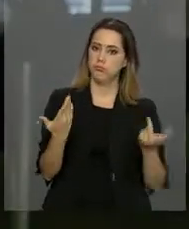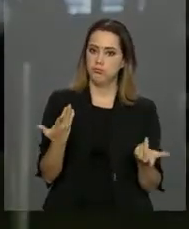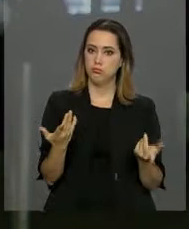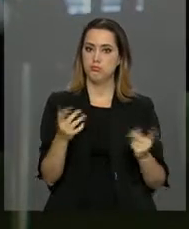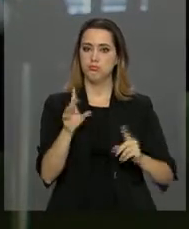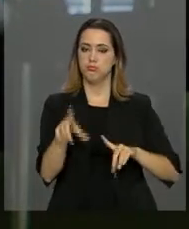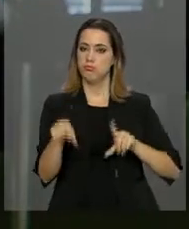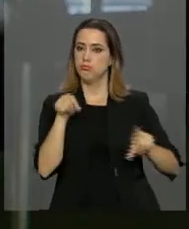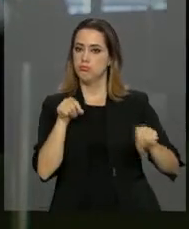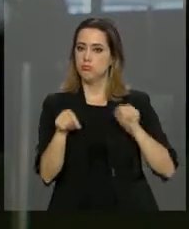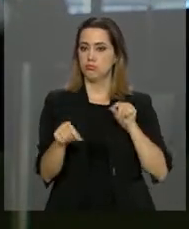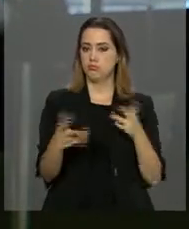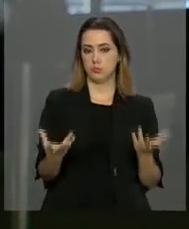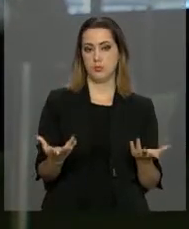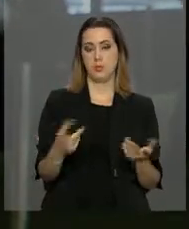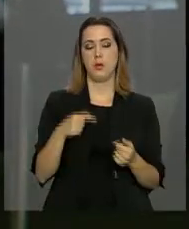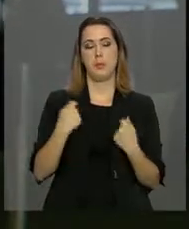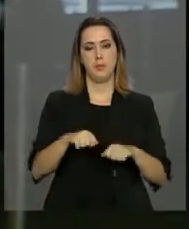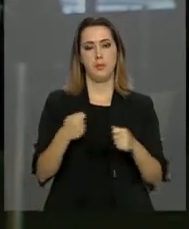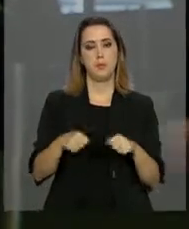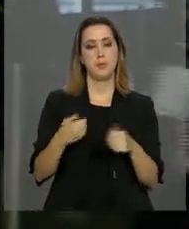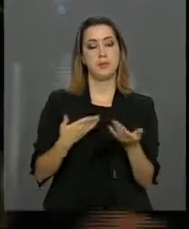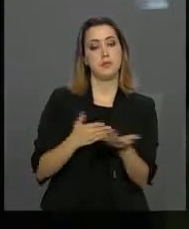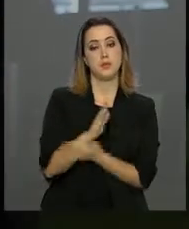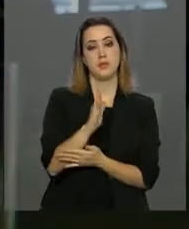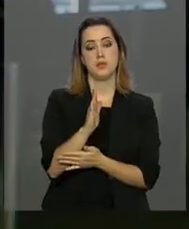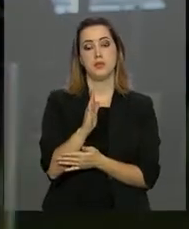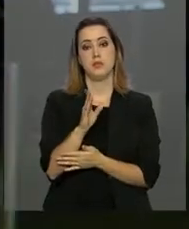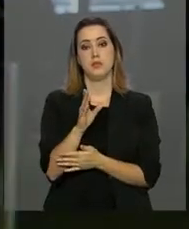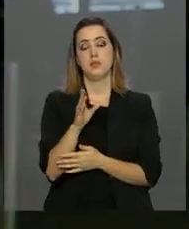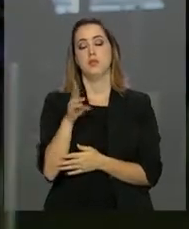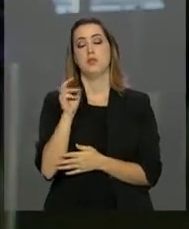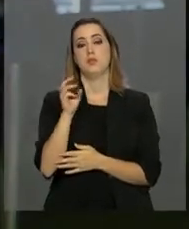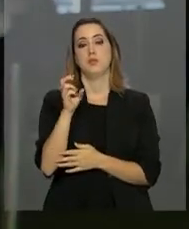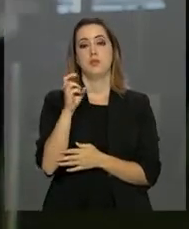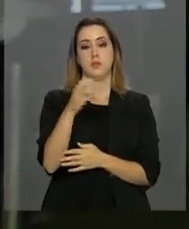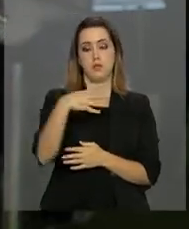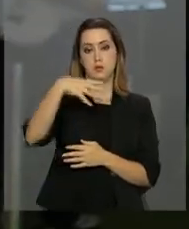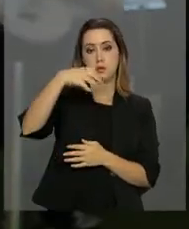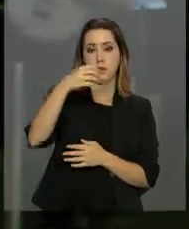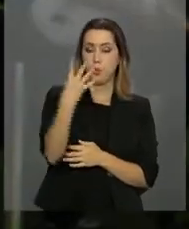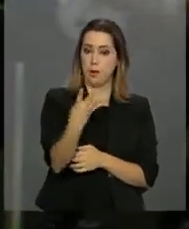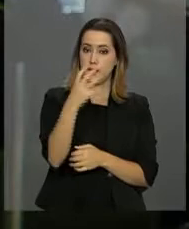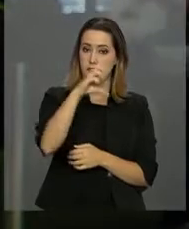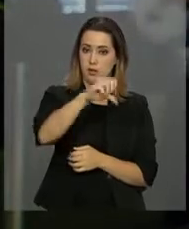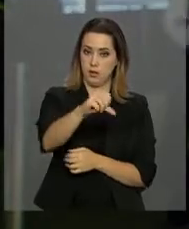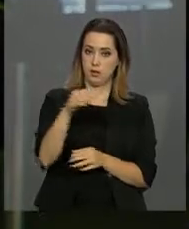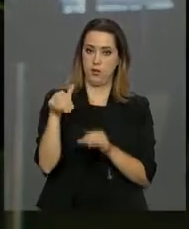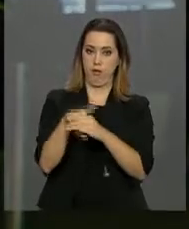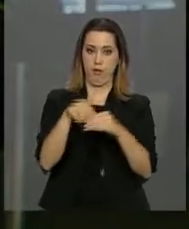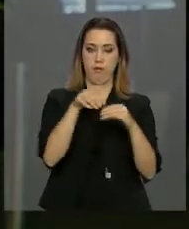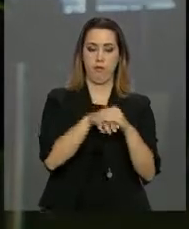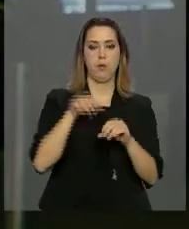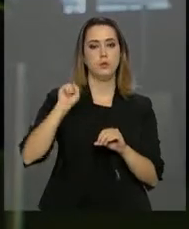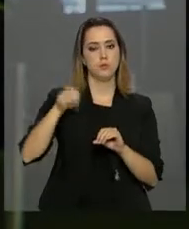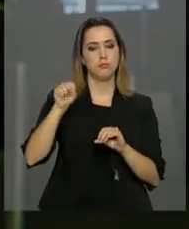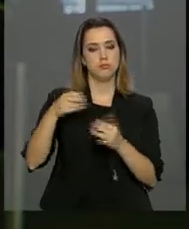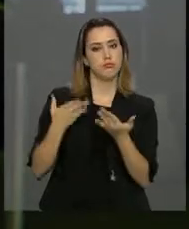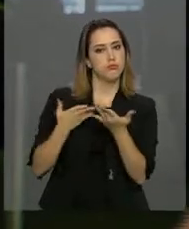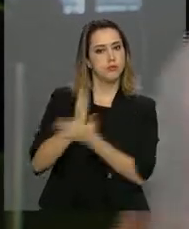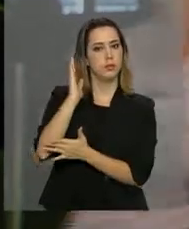precisa ter os votos de pelo menos 49 dos 81 senadores mais nas contas do líder do governo no congresso